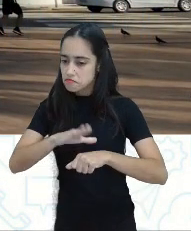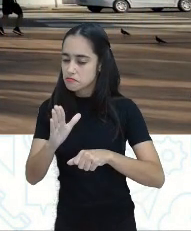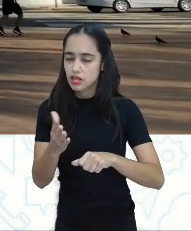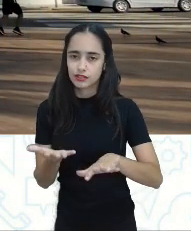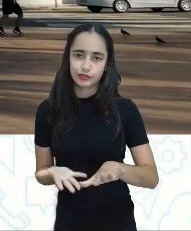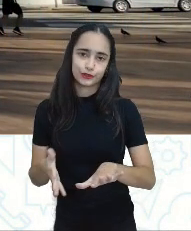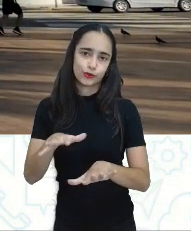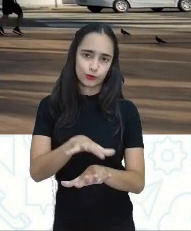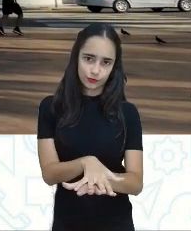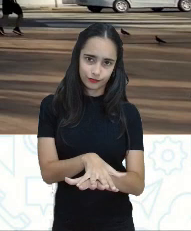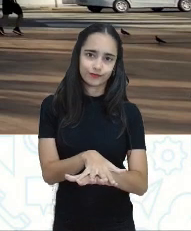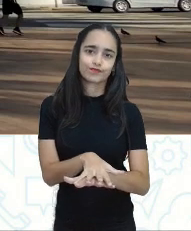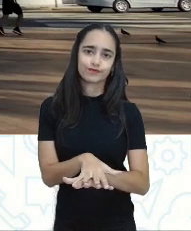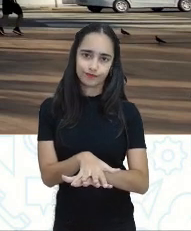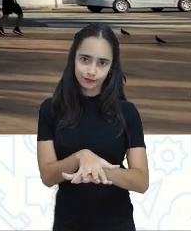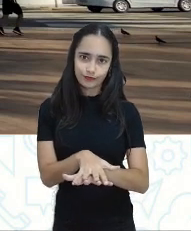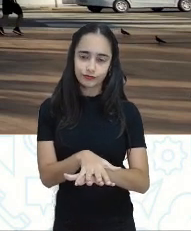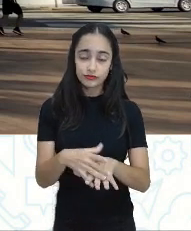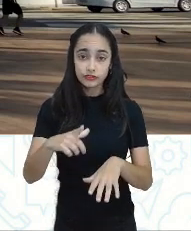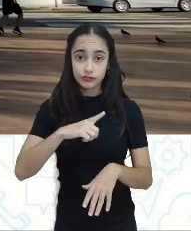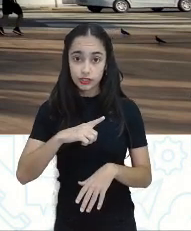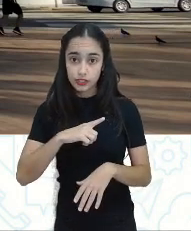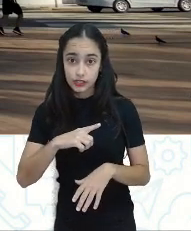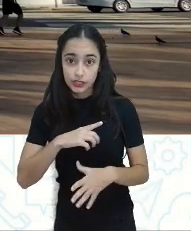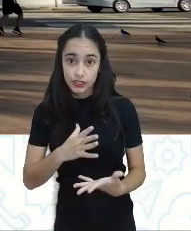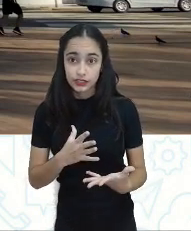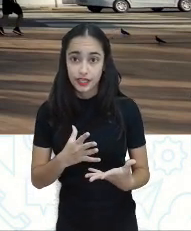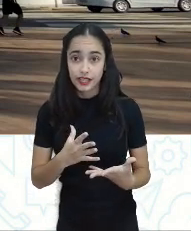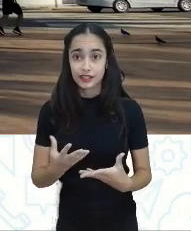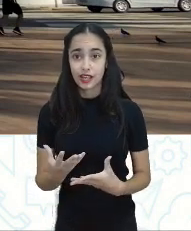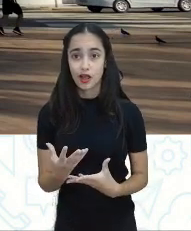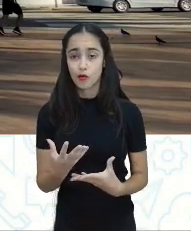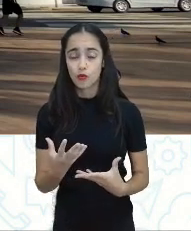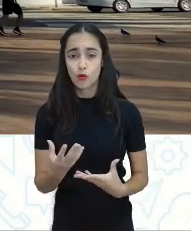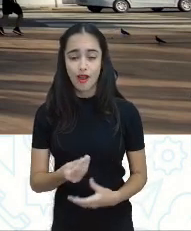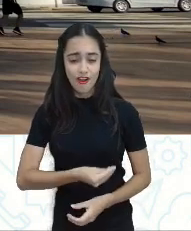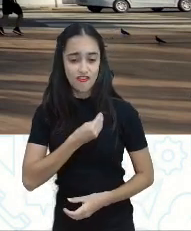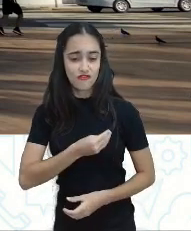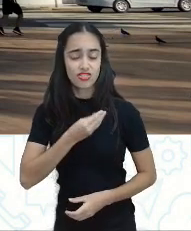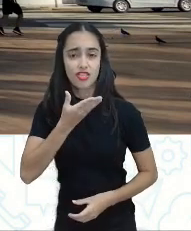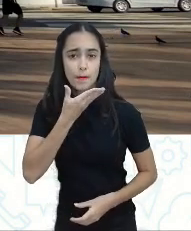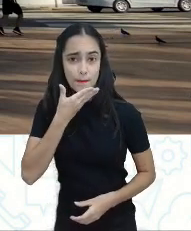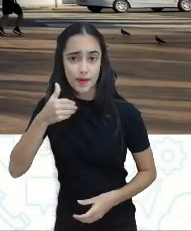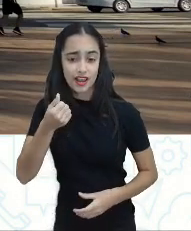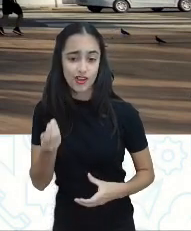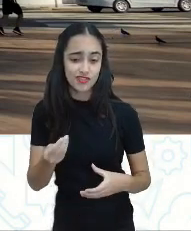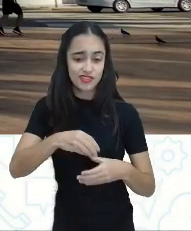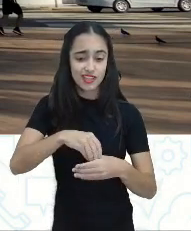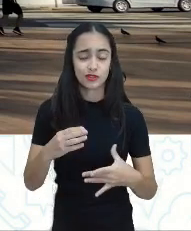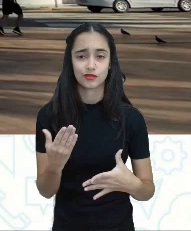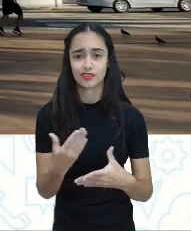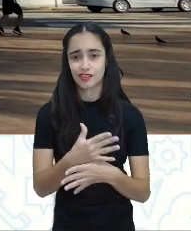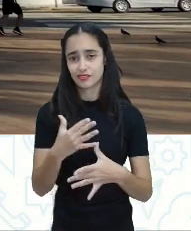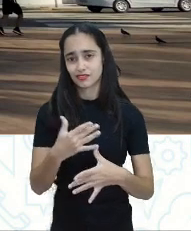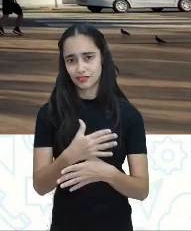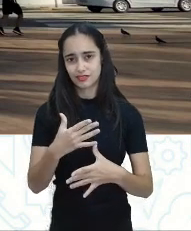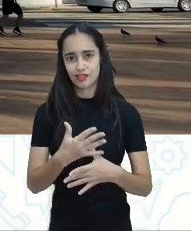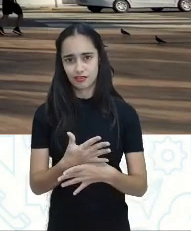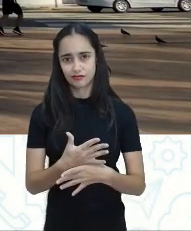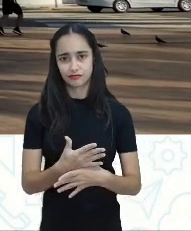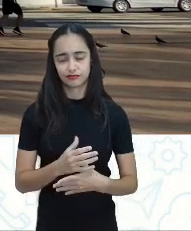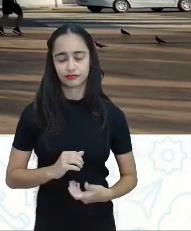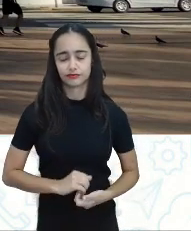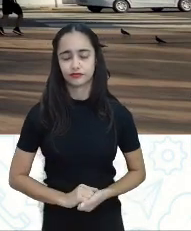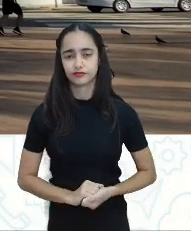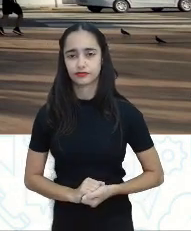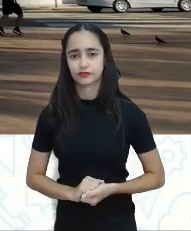inclusiva, né, que essa cidade tenha uma boa mobilidade urbana, que a gente possa democratizar os espaços, né,